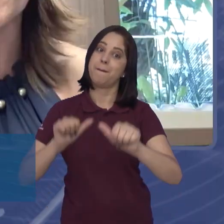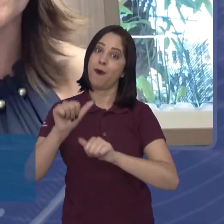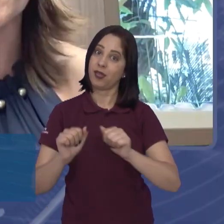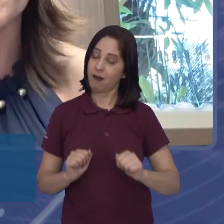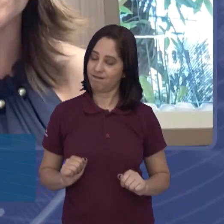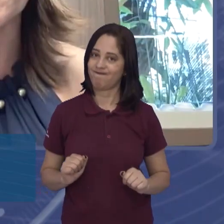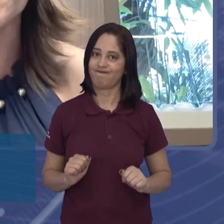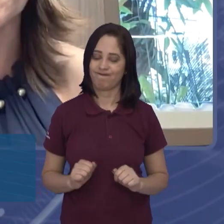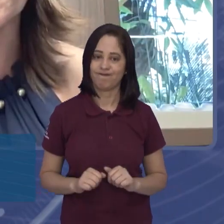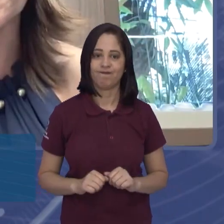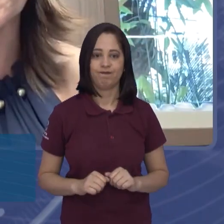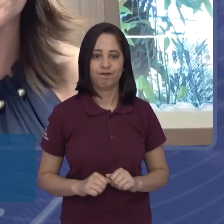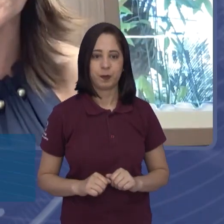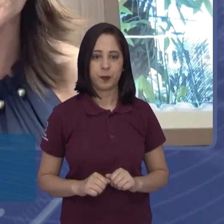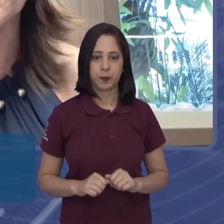Sim,